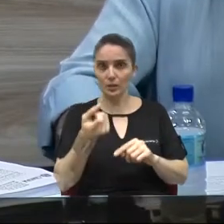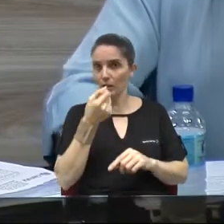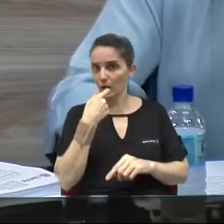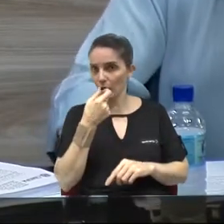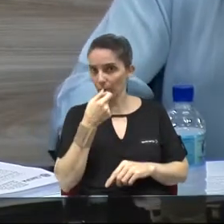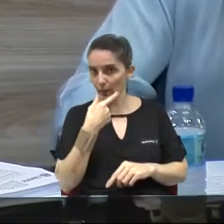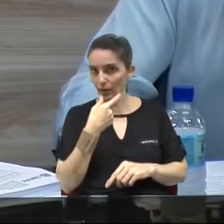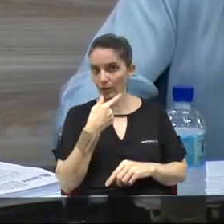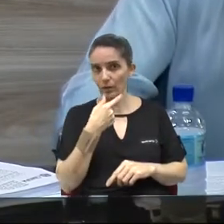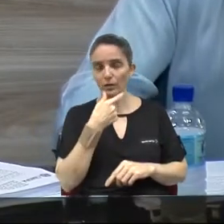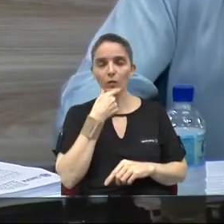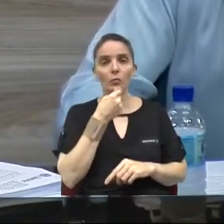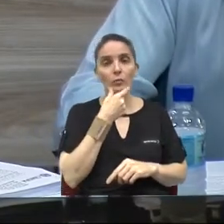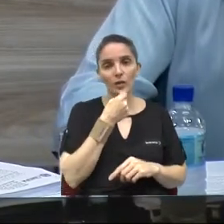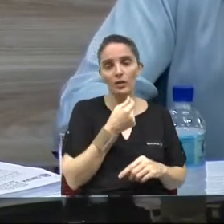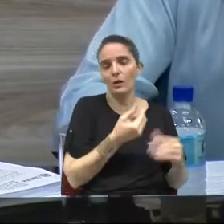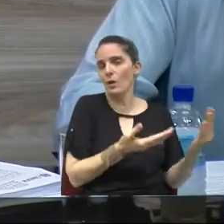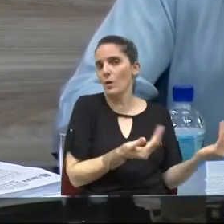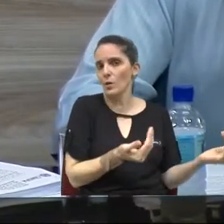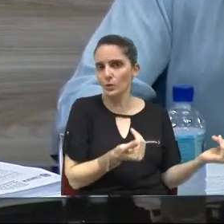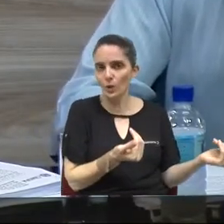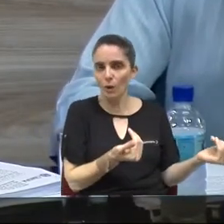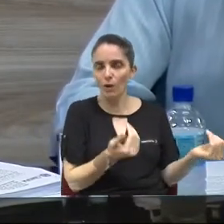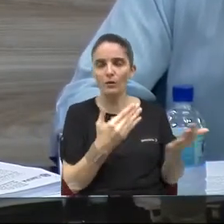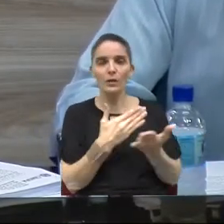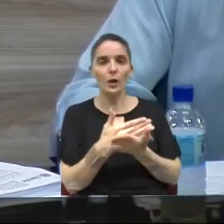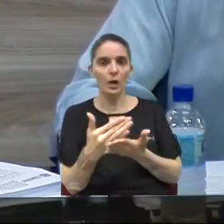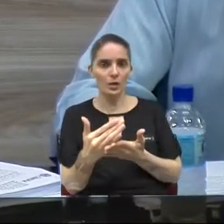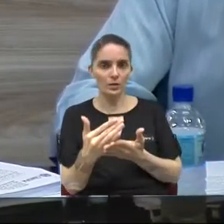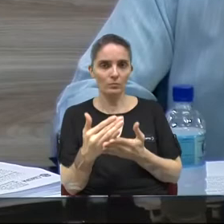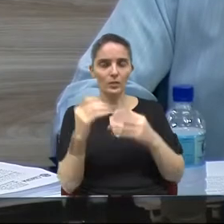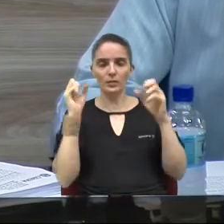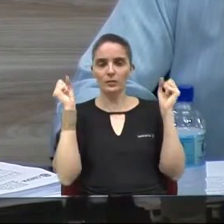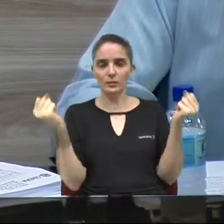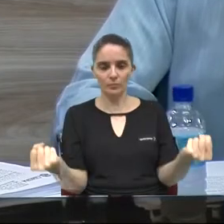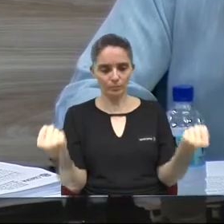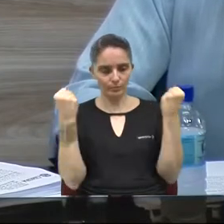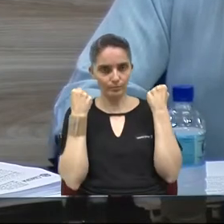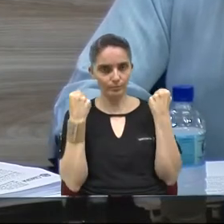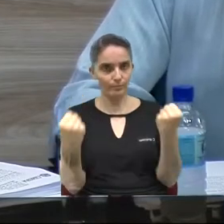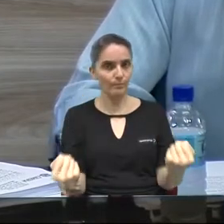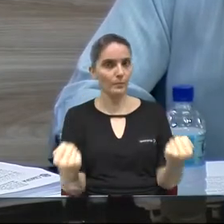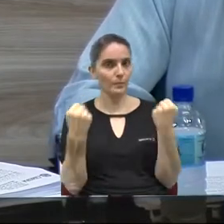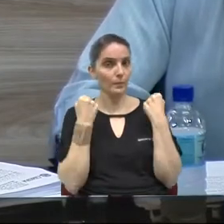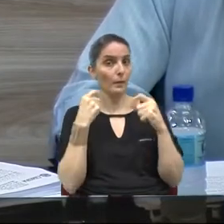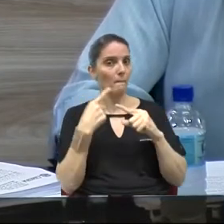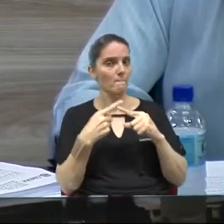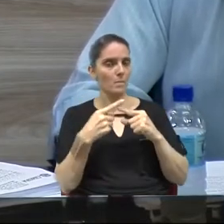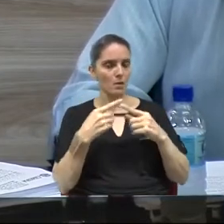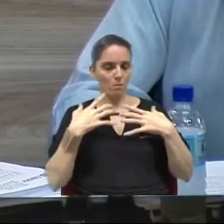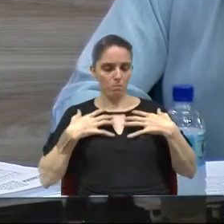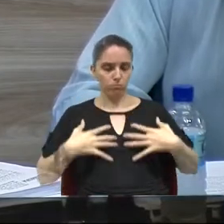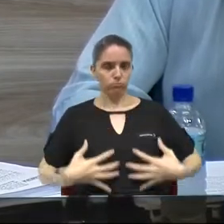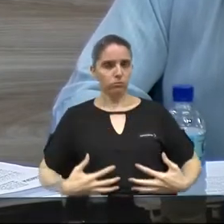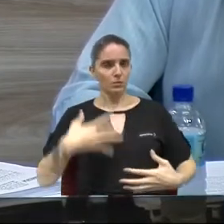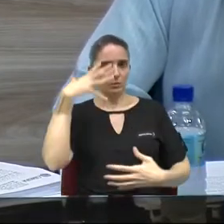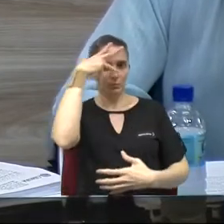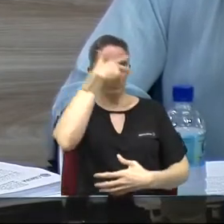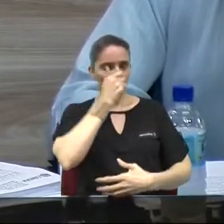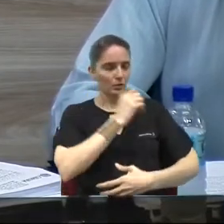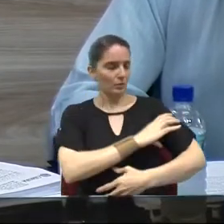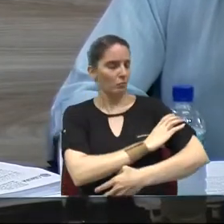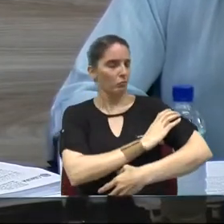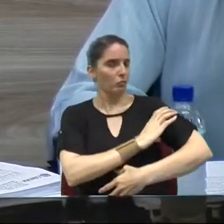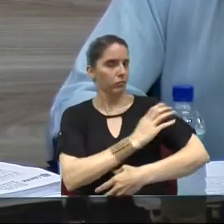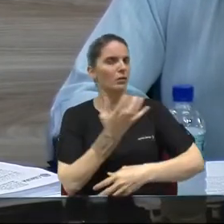muitas vezes o menino, o adolescente, ele começa a praticar academia porque ele quer pegar o corpo, ele quer começar a pegar músculo,